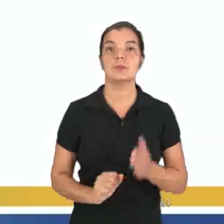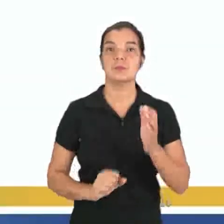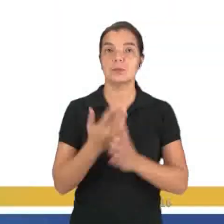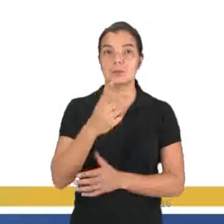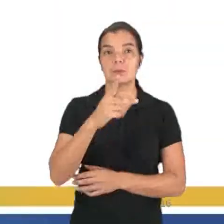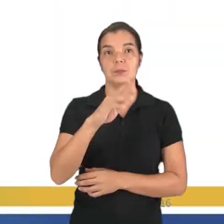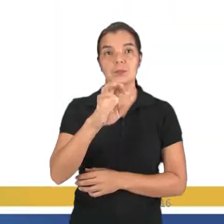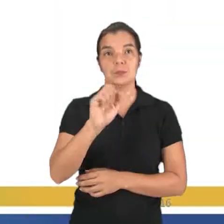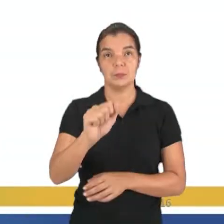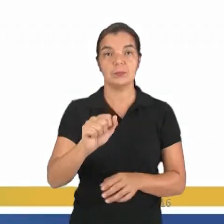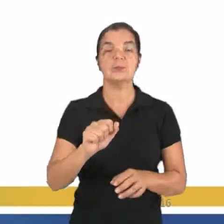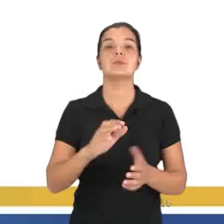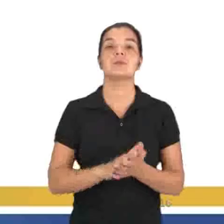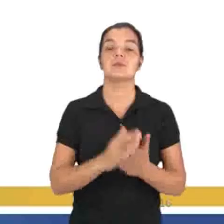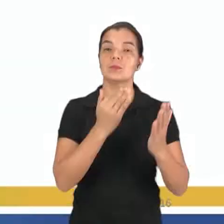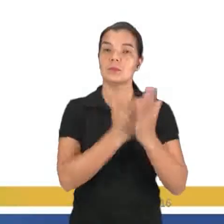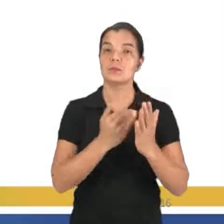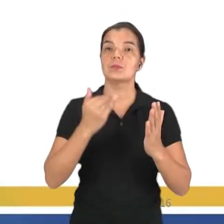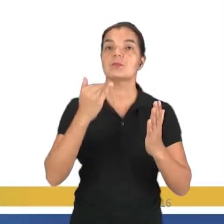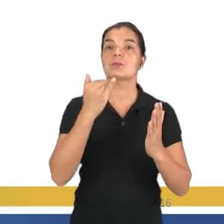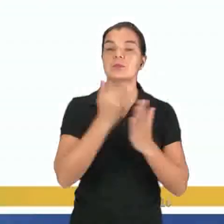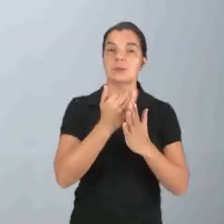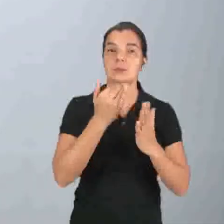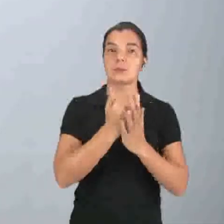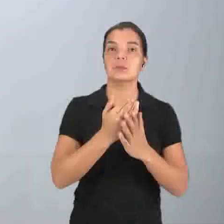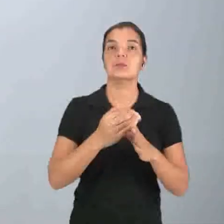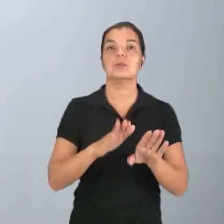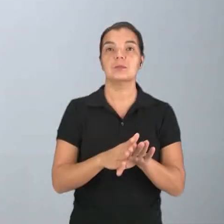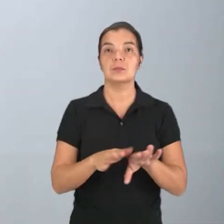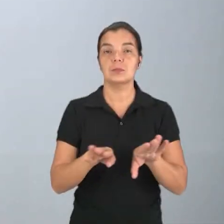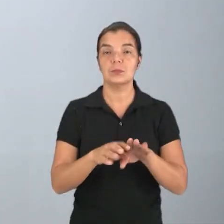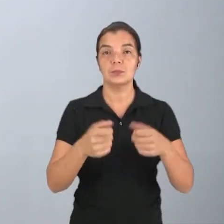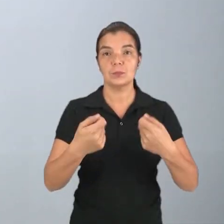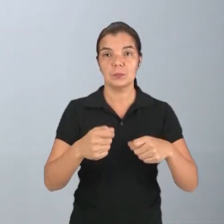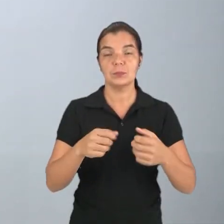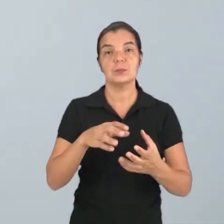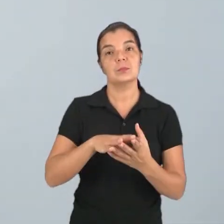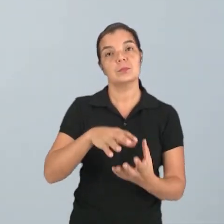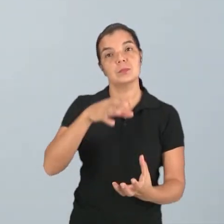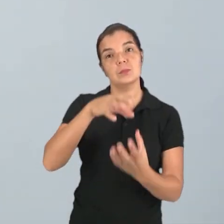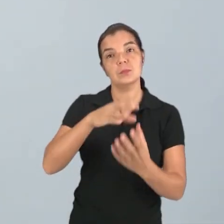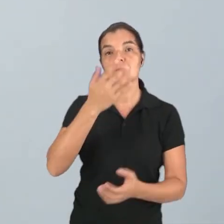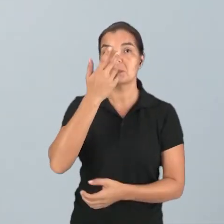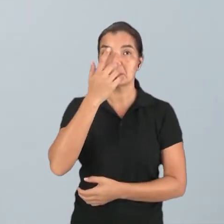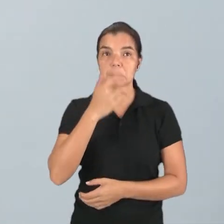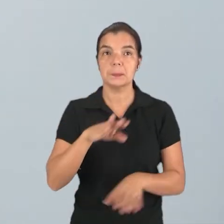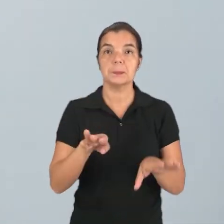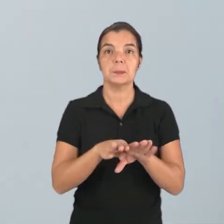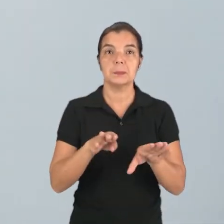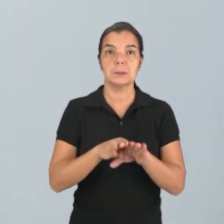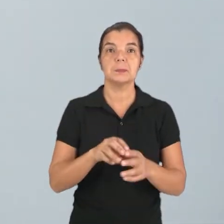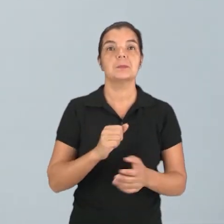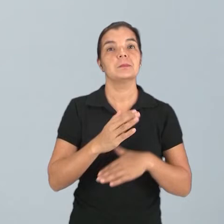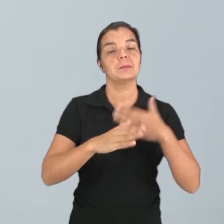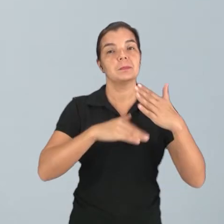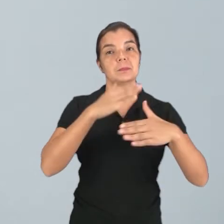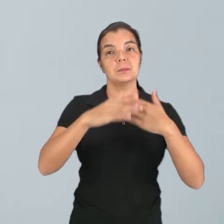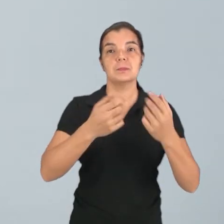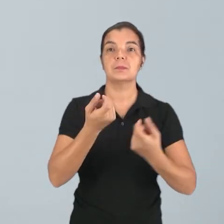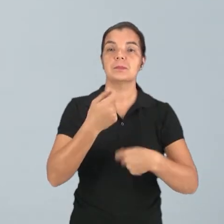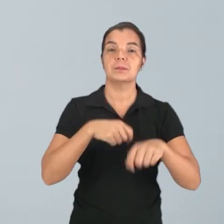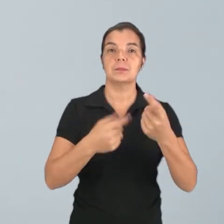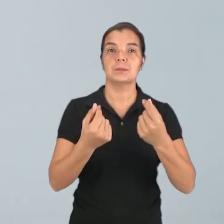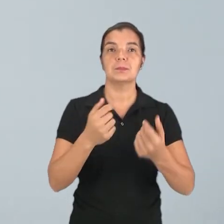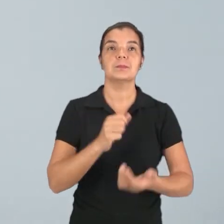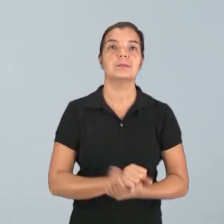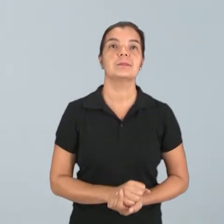quando a população economicamente ativa supera os dependentes, né, sendo um momento propício para o desenvolvimento